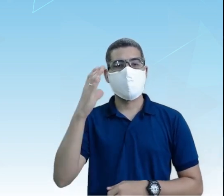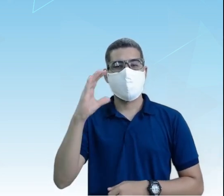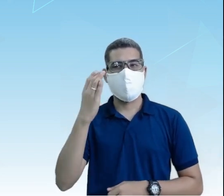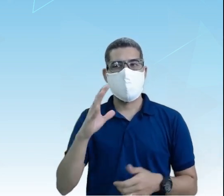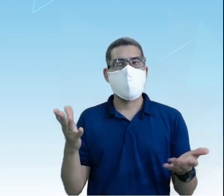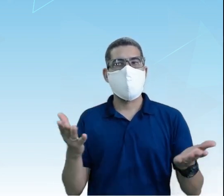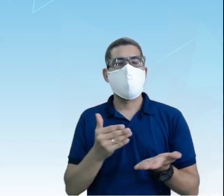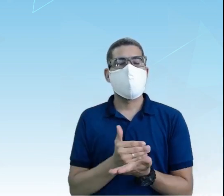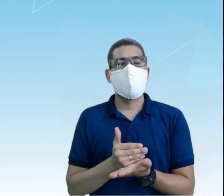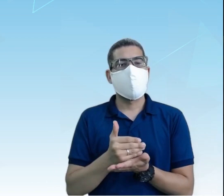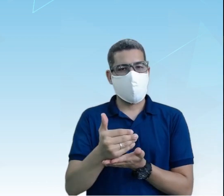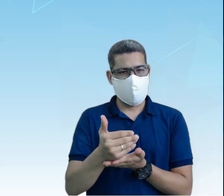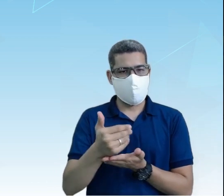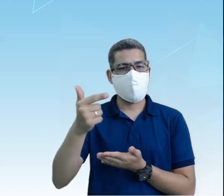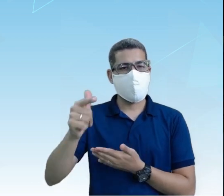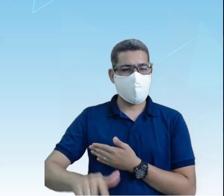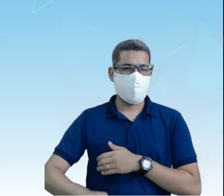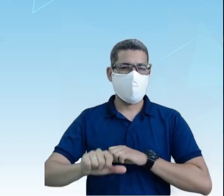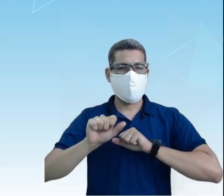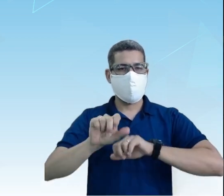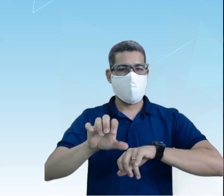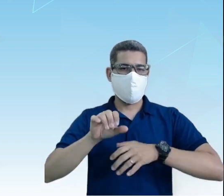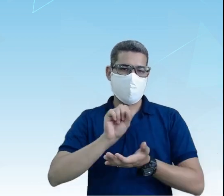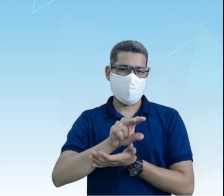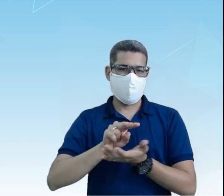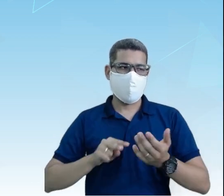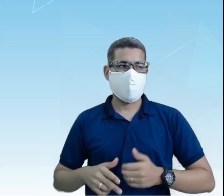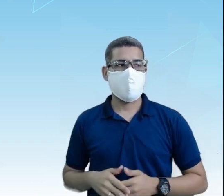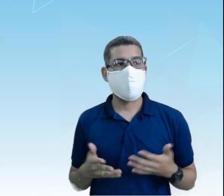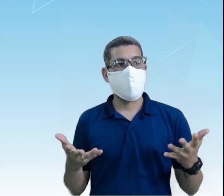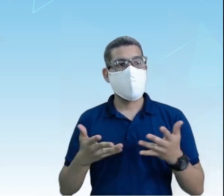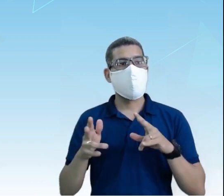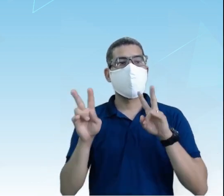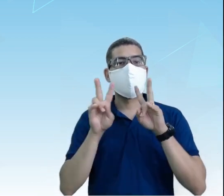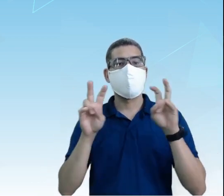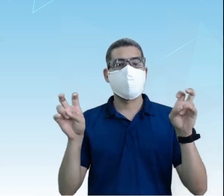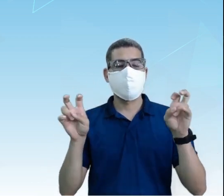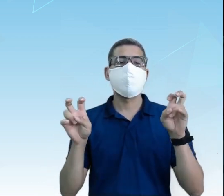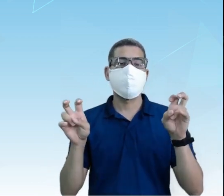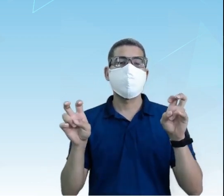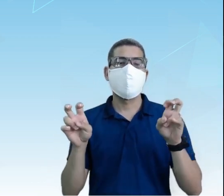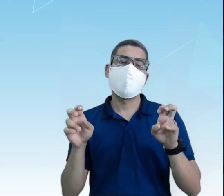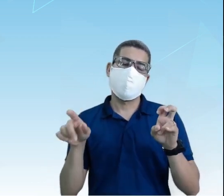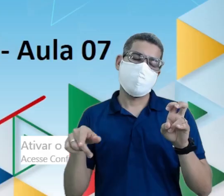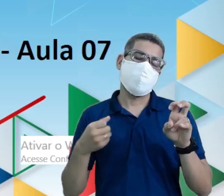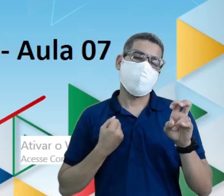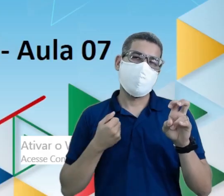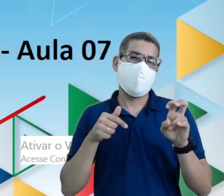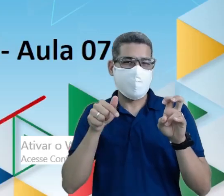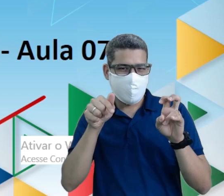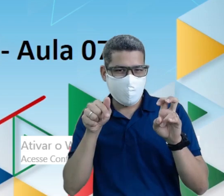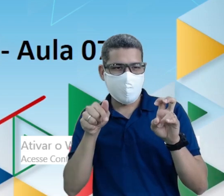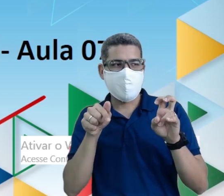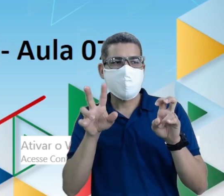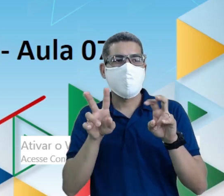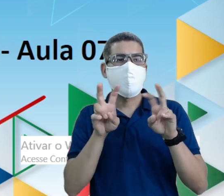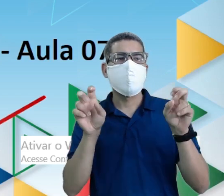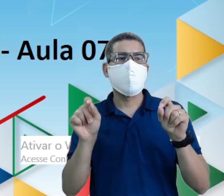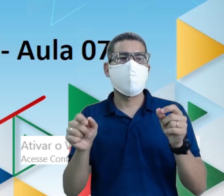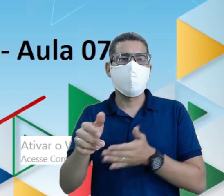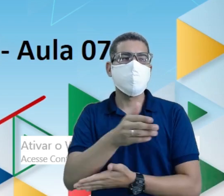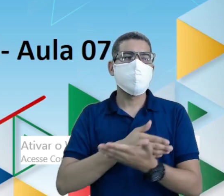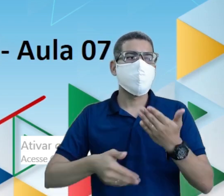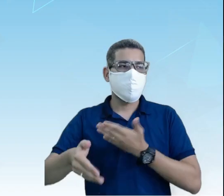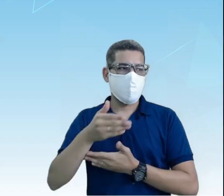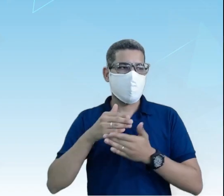vamos começar mais uma aula do Educapé. A aula de hoje é a de número 7. Bora falar um pouco sobre as